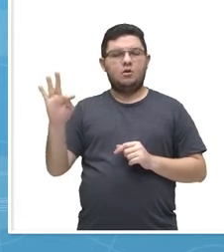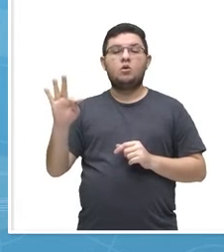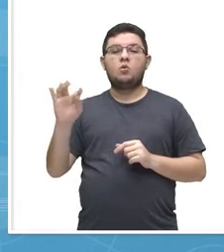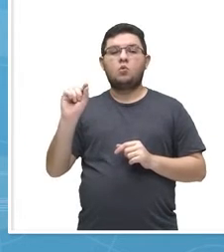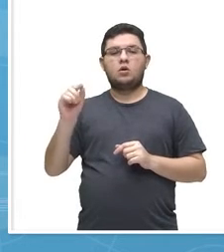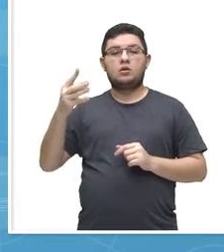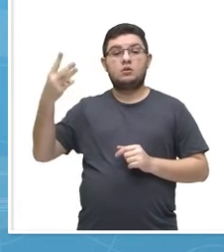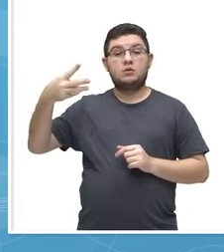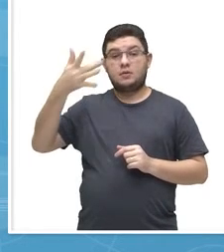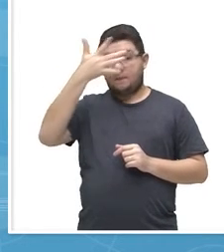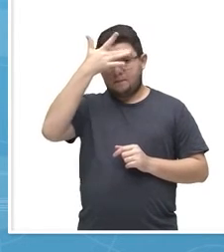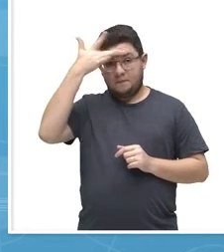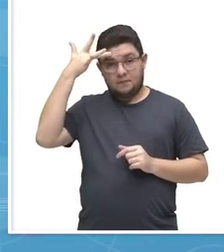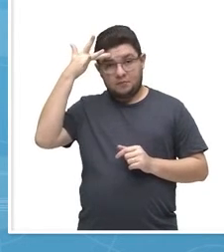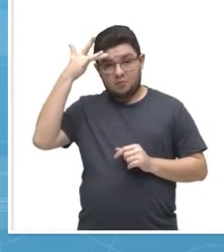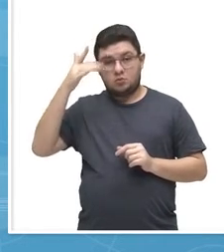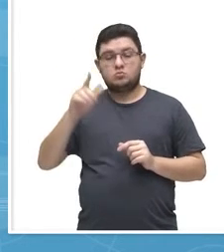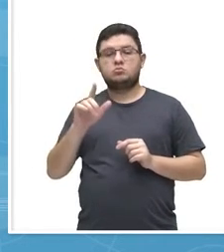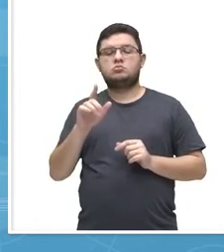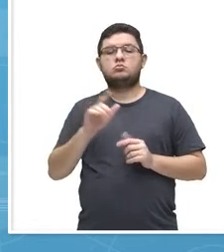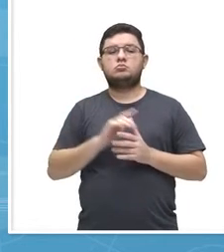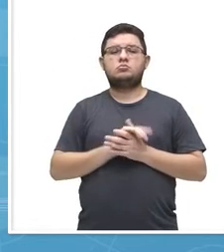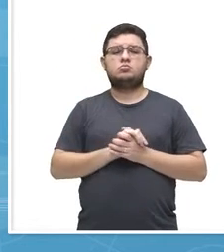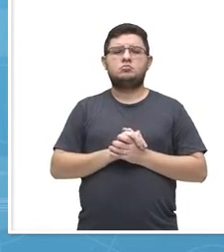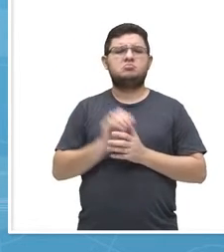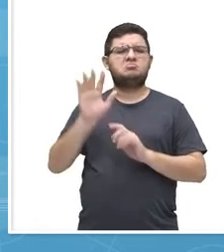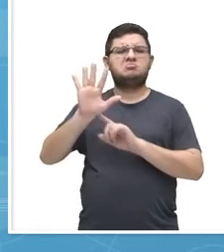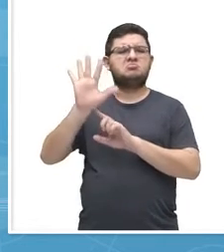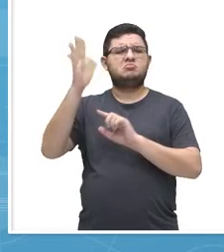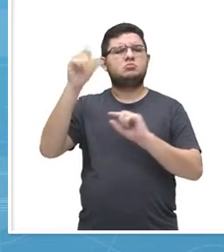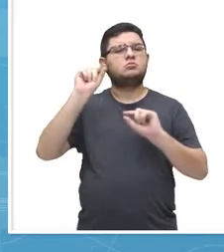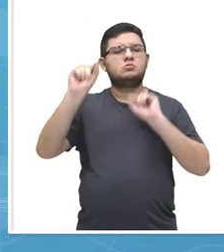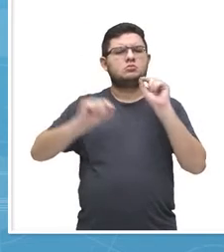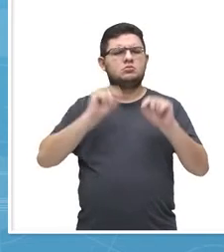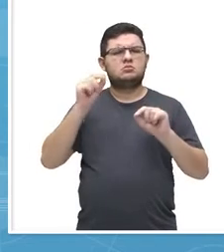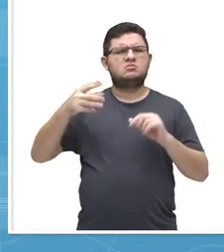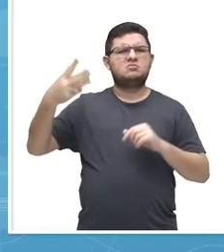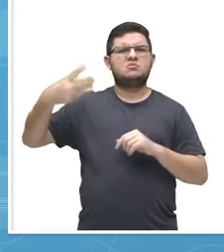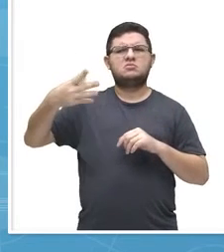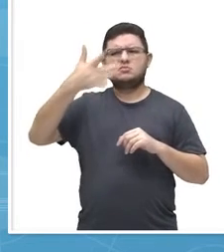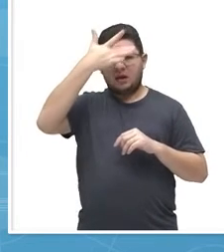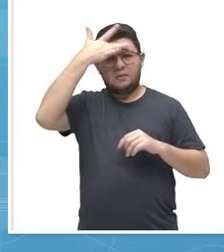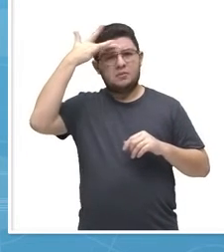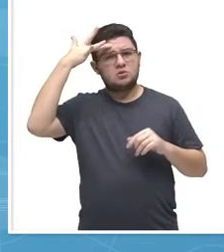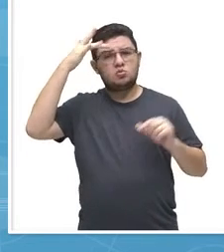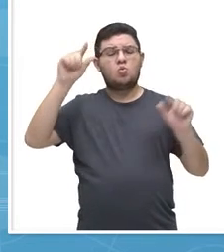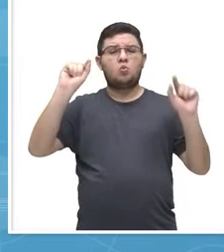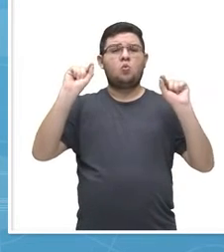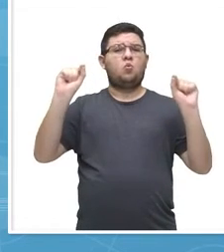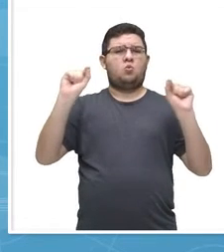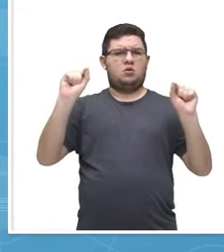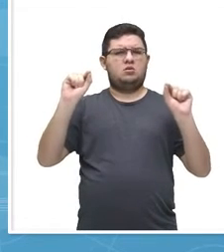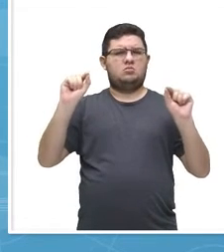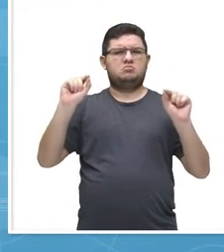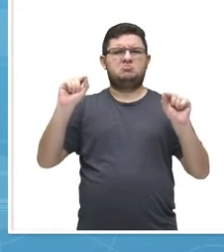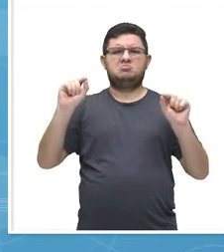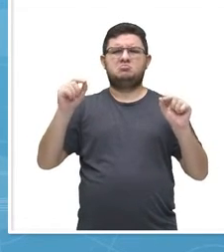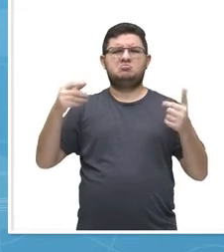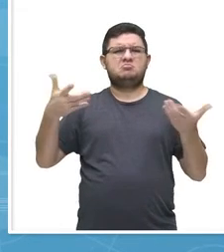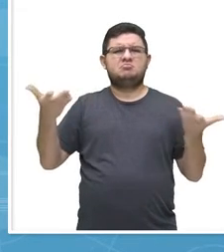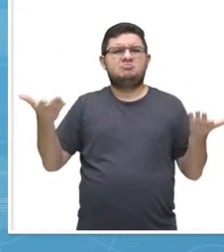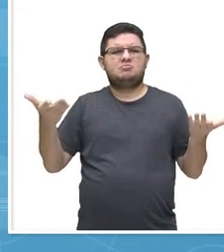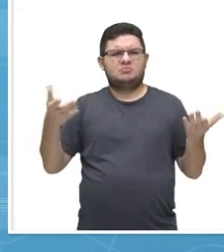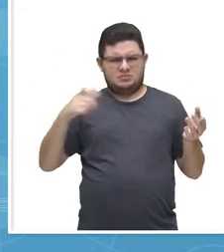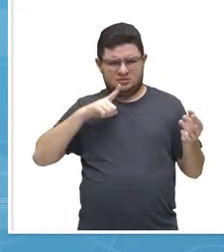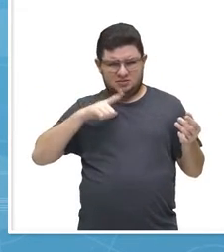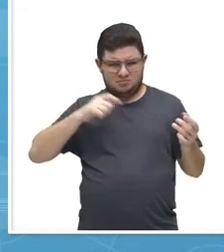gente? Aí você pergunta, Teacher, que terceira pessoa é essa que você está falando? Quem é terceira pessoa? Tem